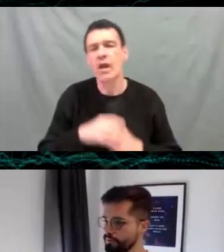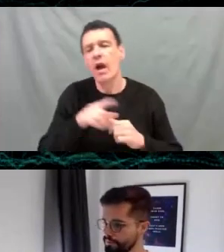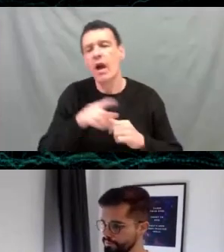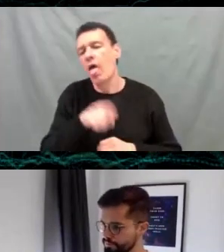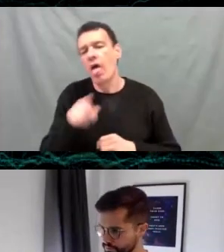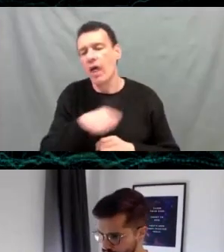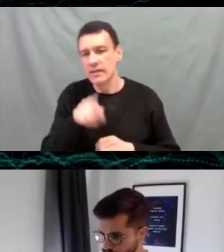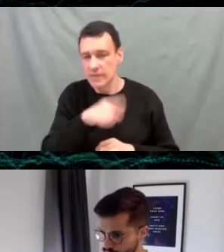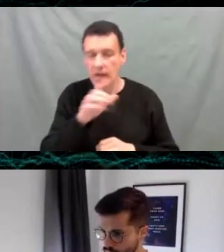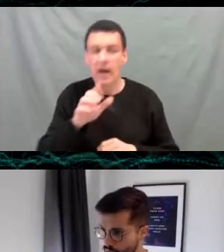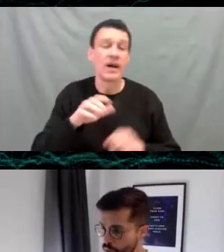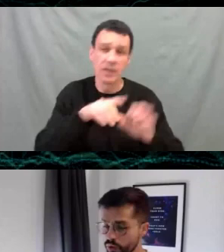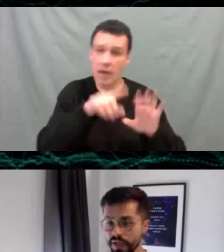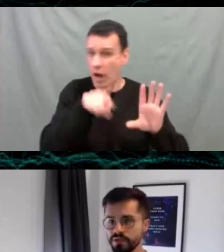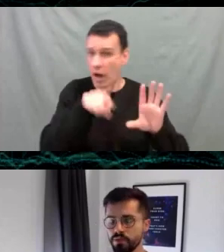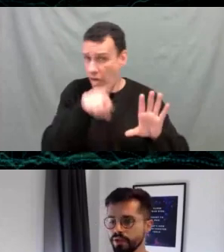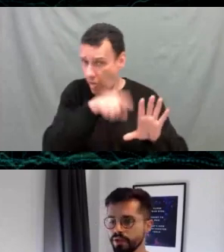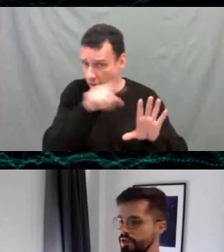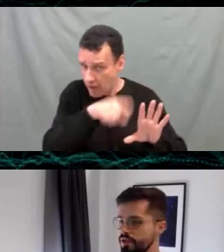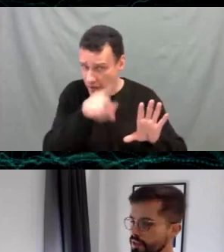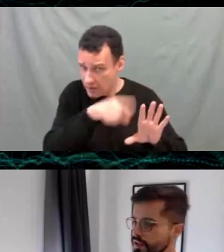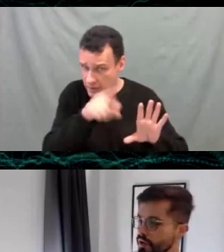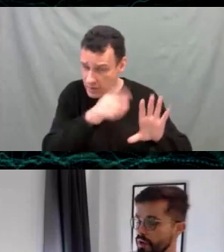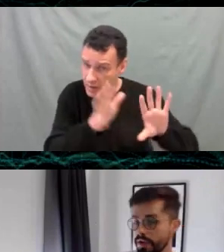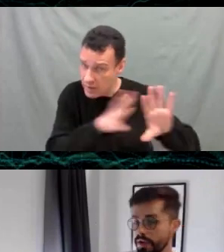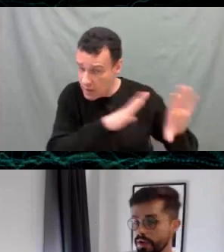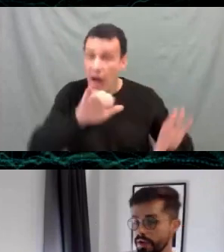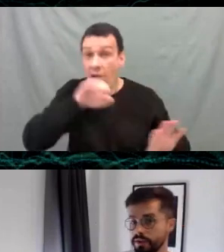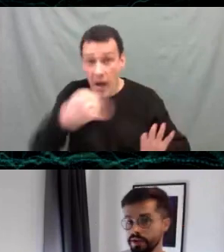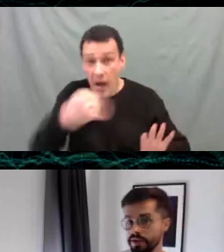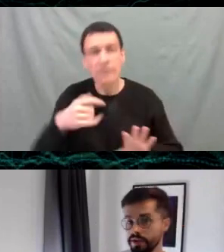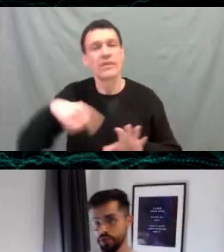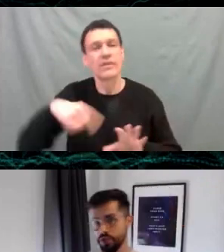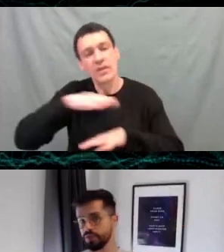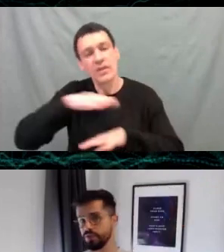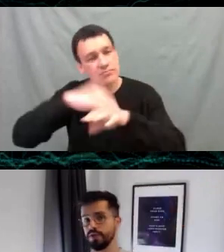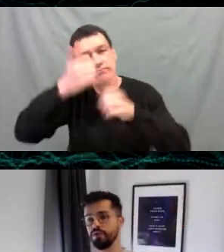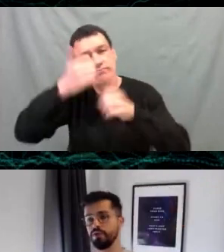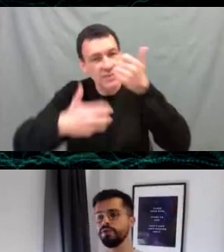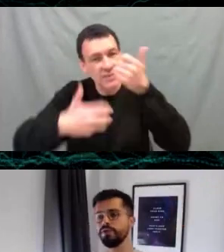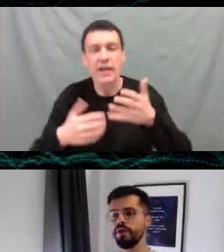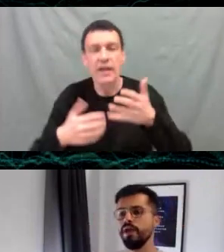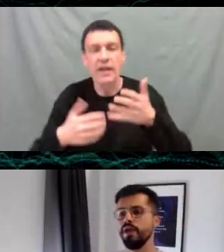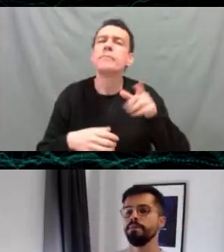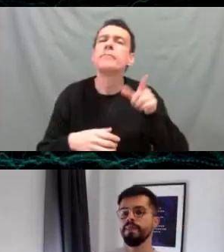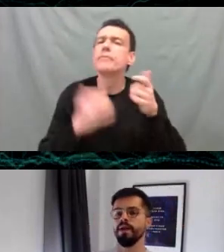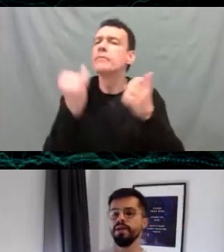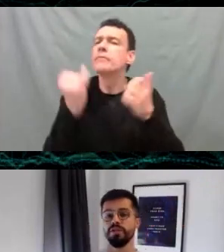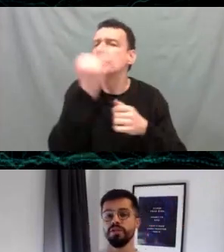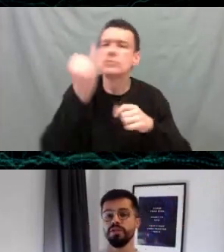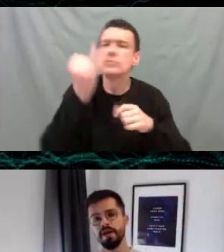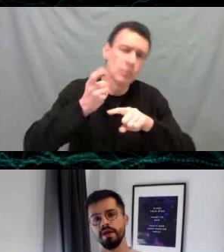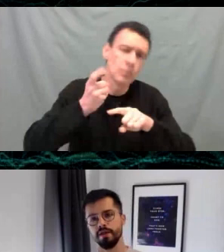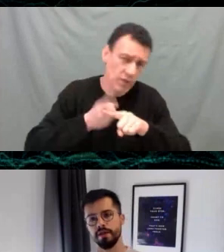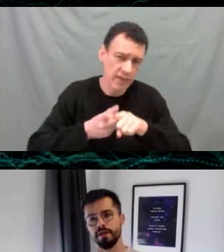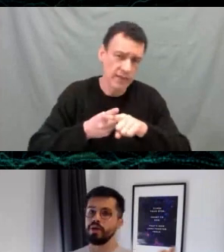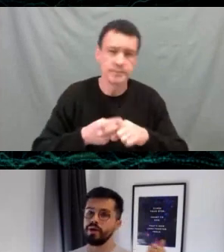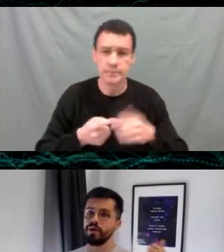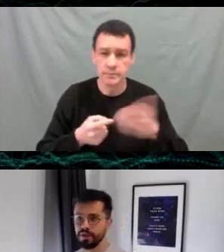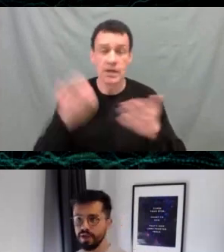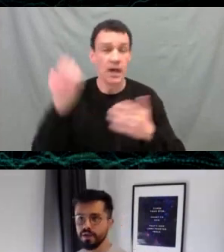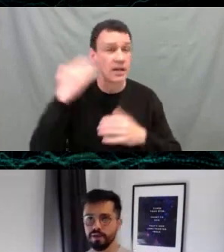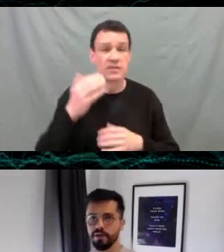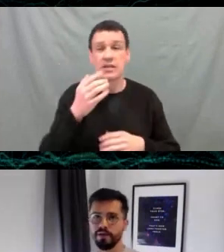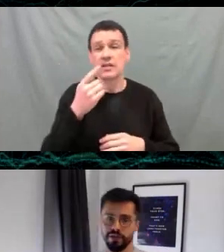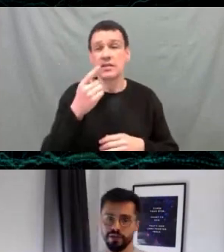o porquê que são importante então que a gente conversou a gente conversou aqui a gente não tinha aí